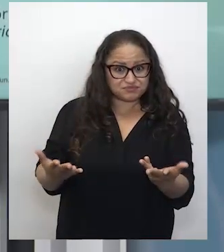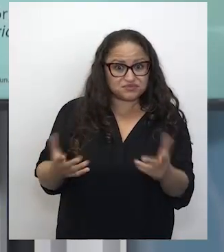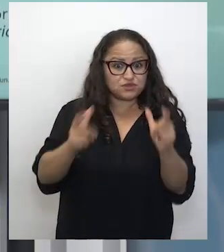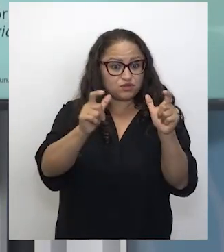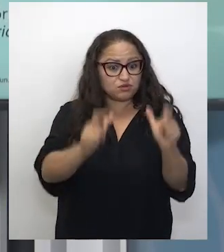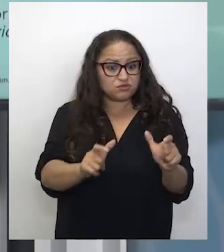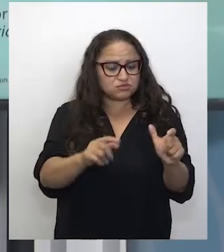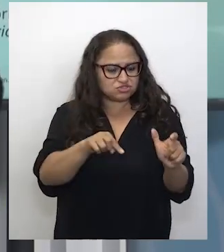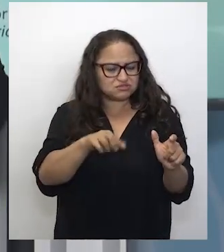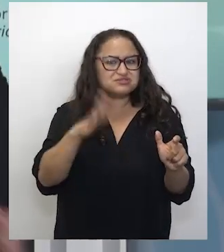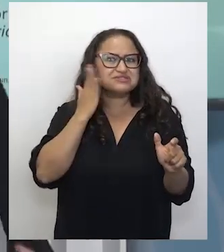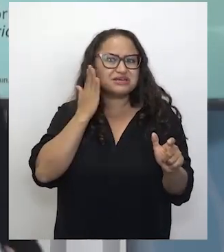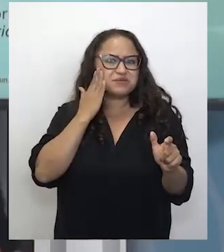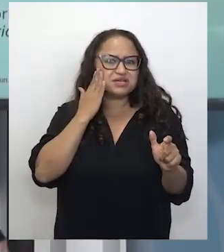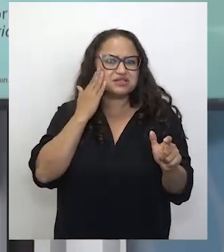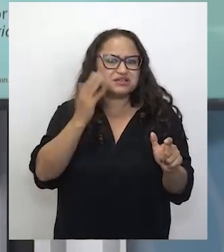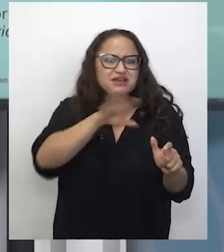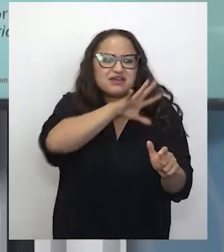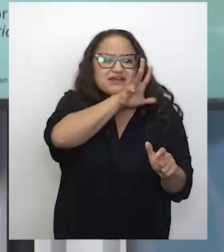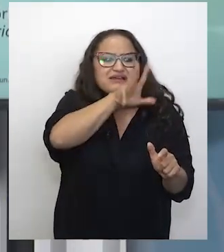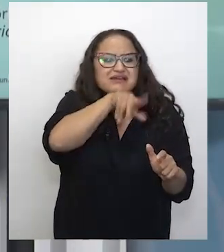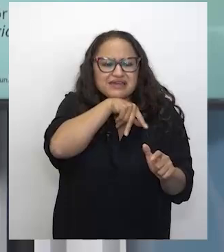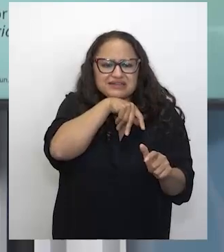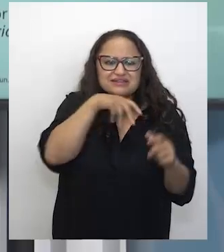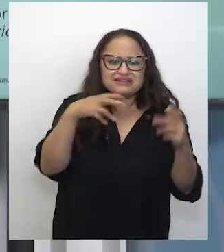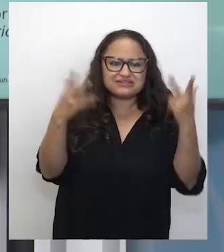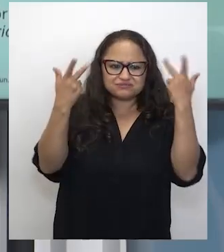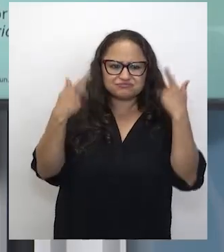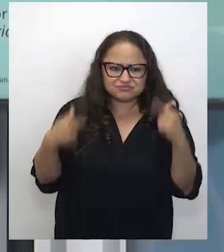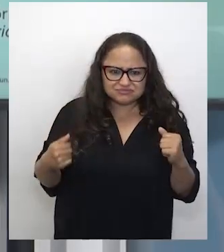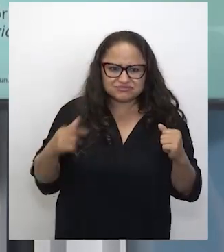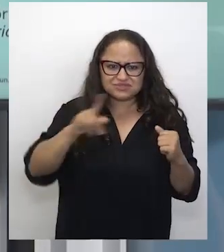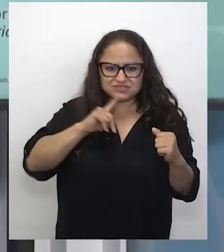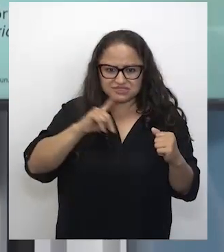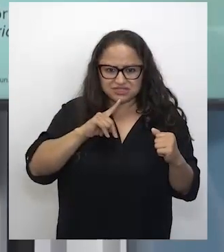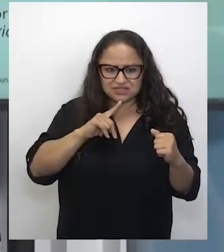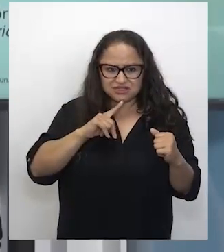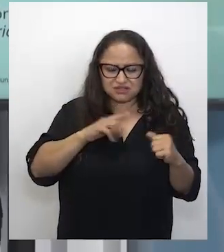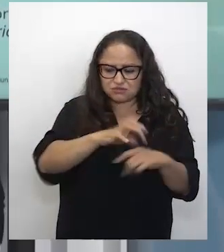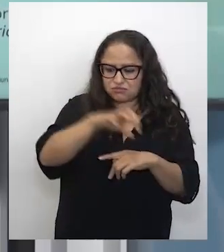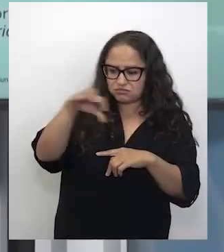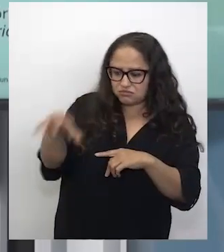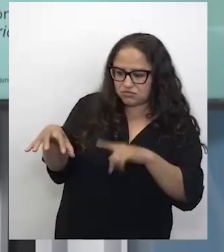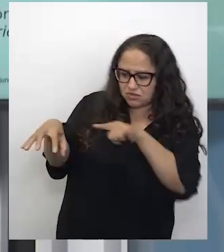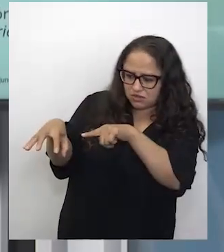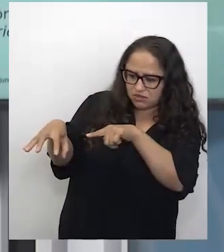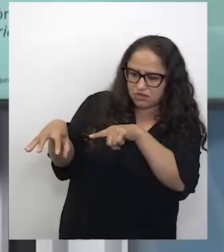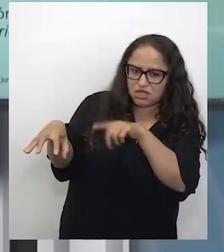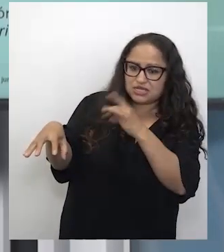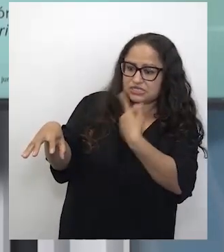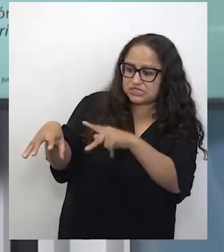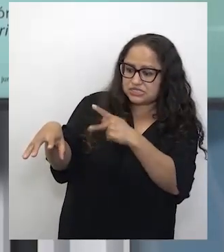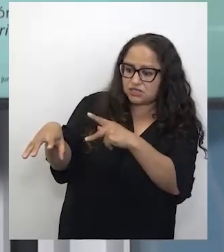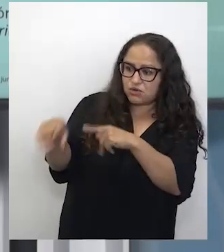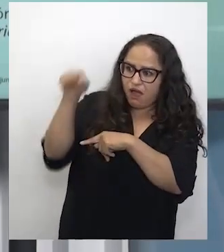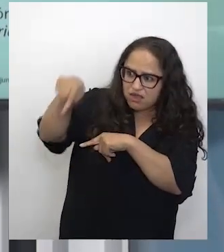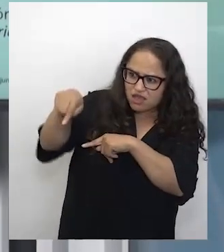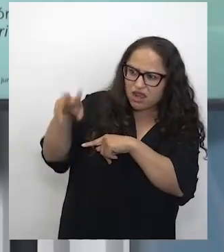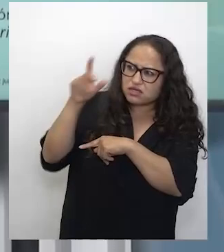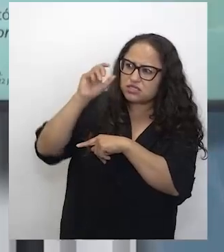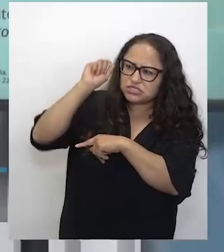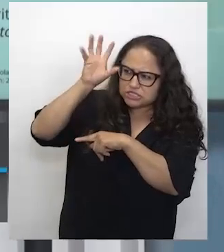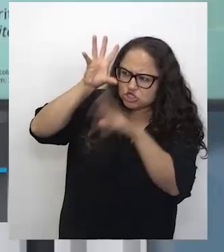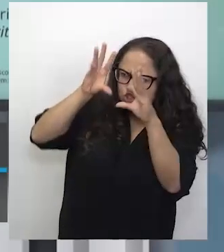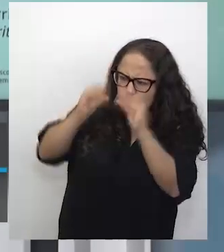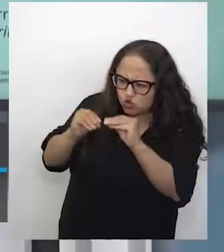história do Rei Leão? Simba, tudo que o sol toca é seu. E aquela parte escura ali, papai? Aquela parte nunca vai. É isso,